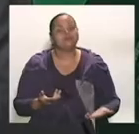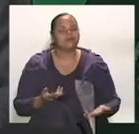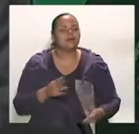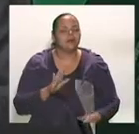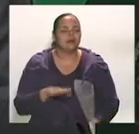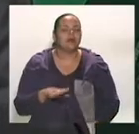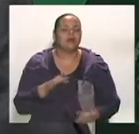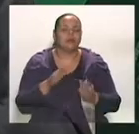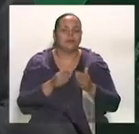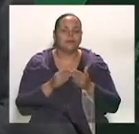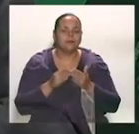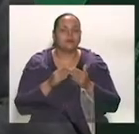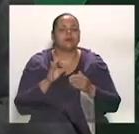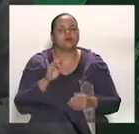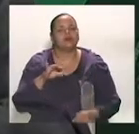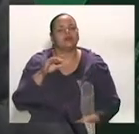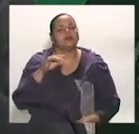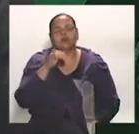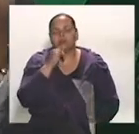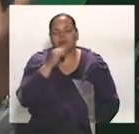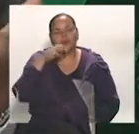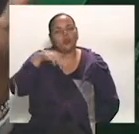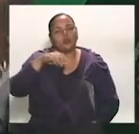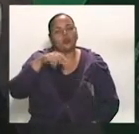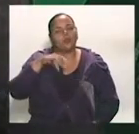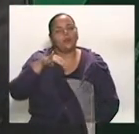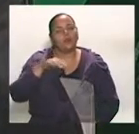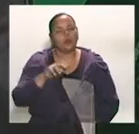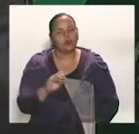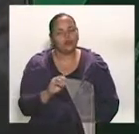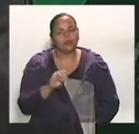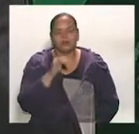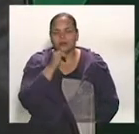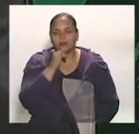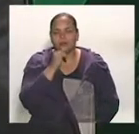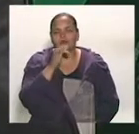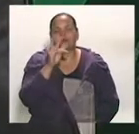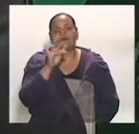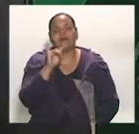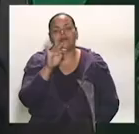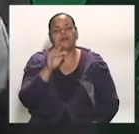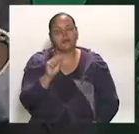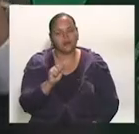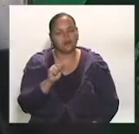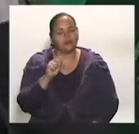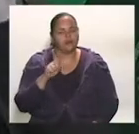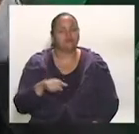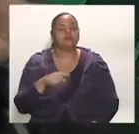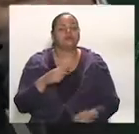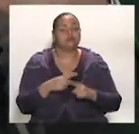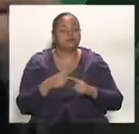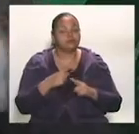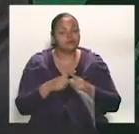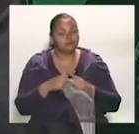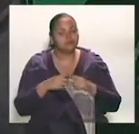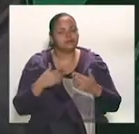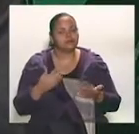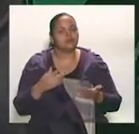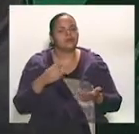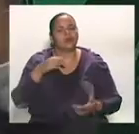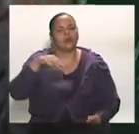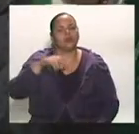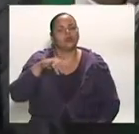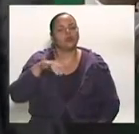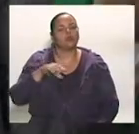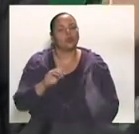parte das federações opera em regime de monopólio. Não nos esqueçamos de que os casos da FIFA, por exemplo, foram pelo fato de operar em regime de